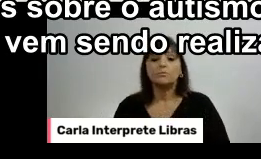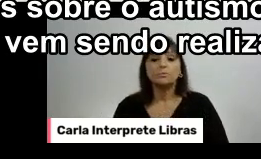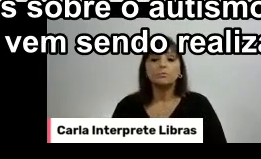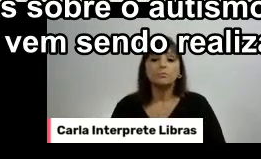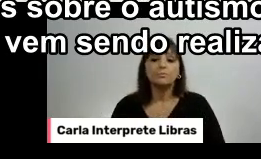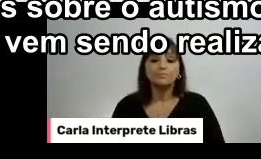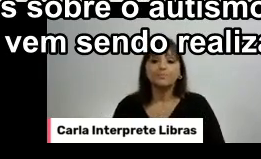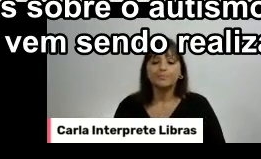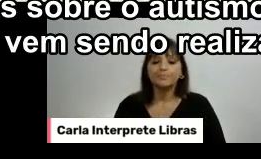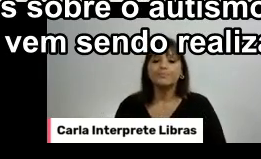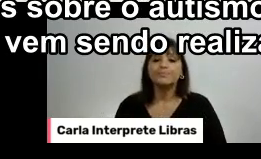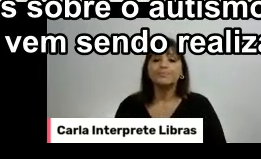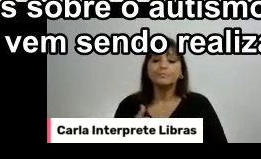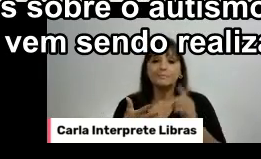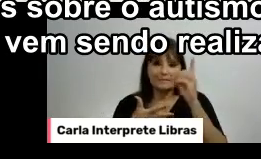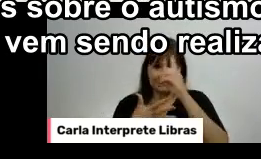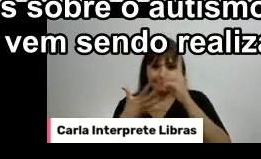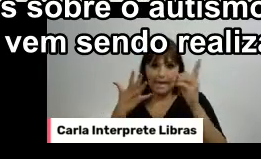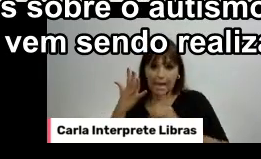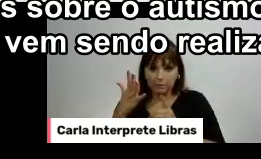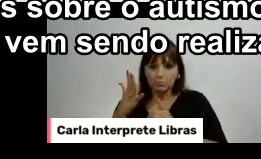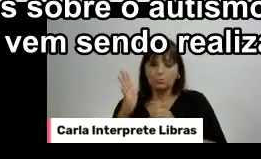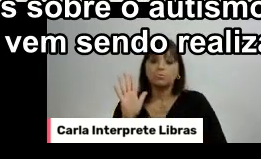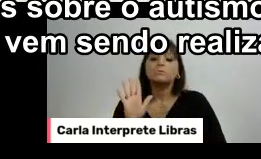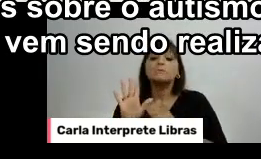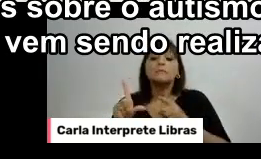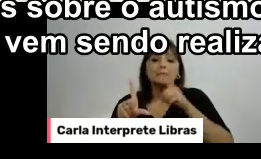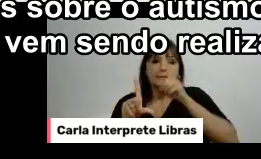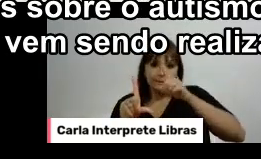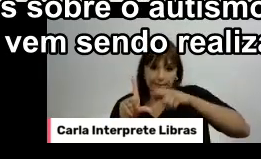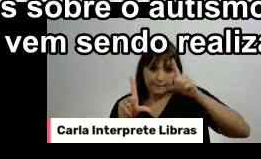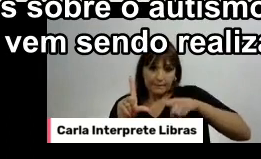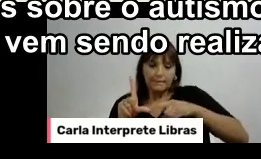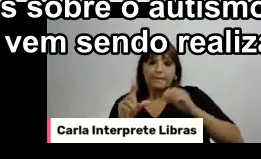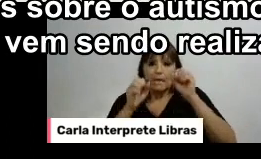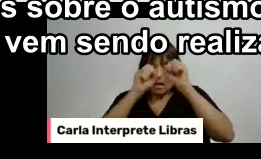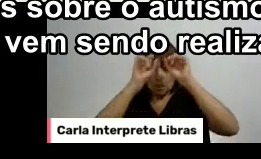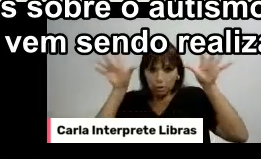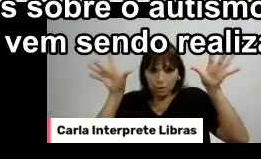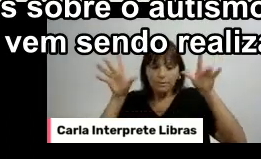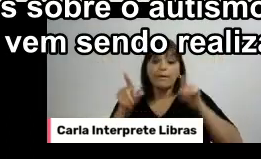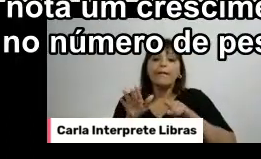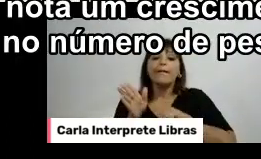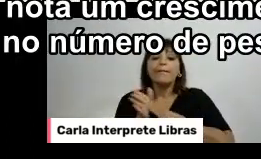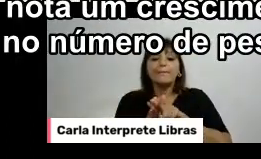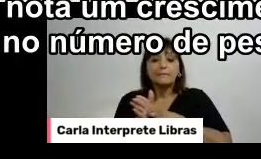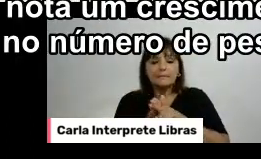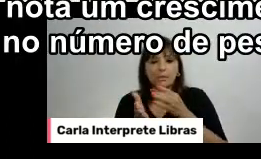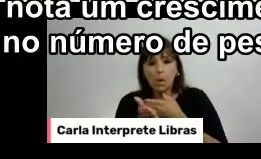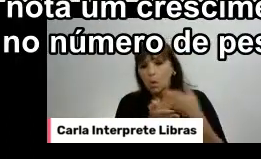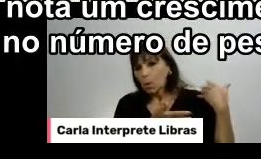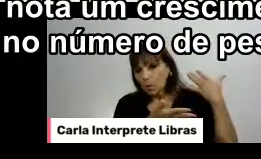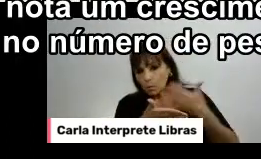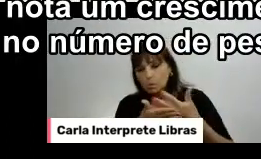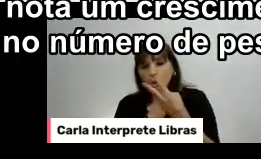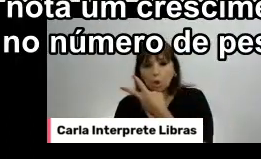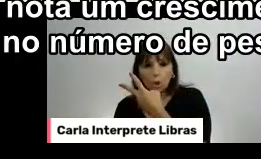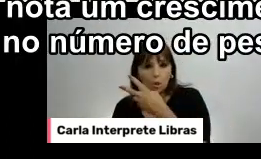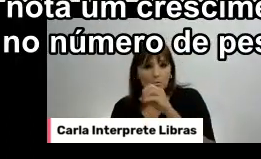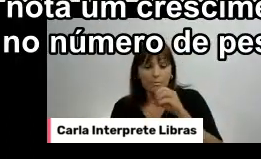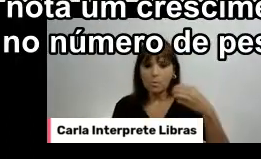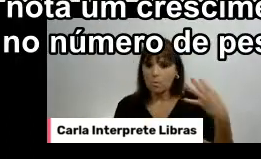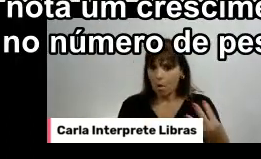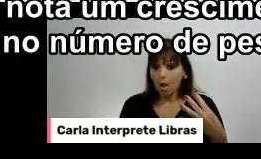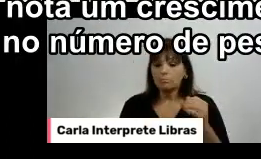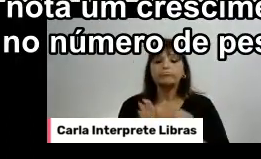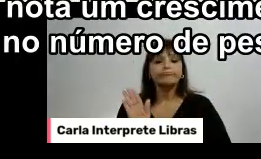autismo. Trazendo uma pesquisa que vem sendo realizada desde 2004, tá? A gente nota um crescimento bem